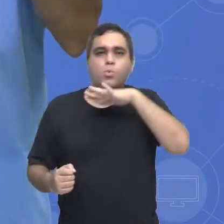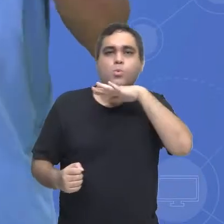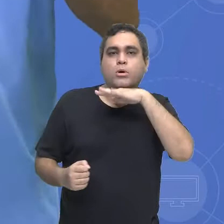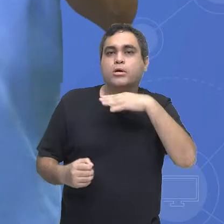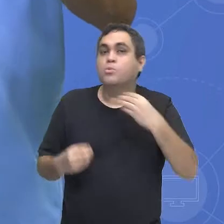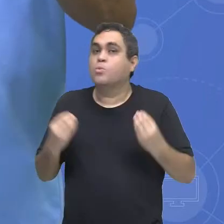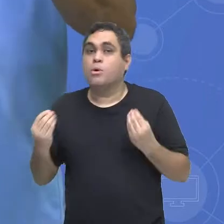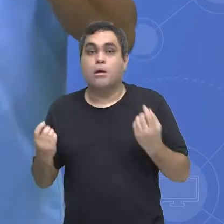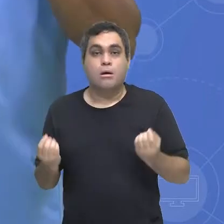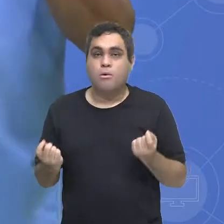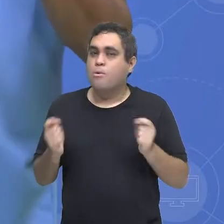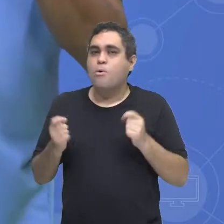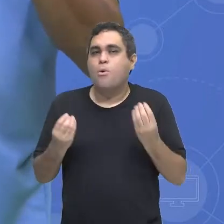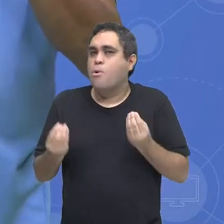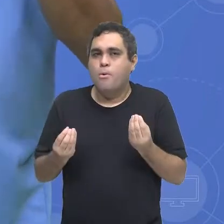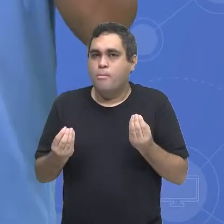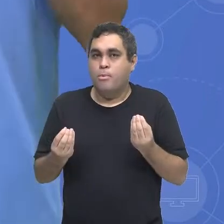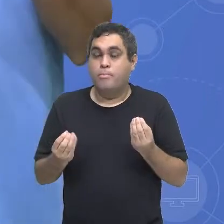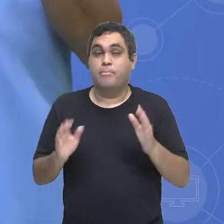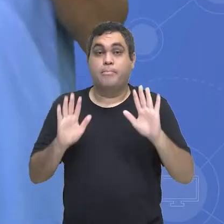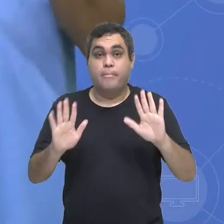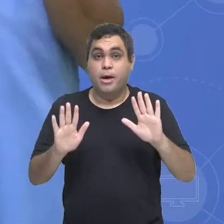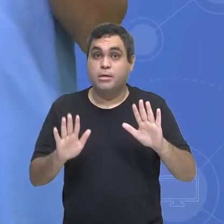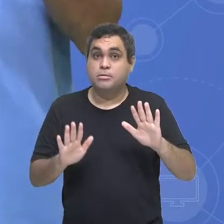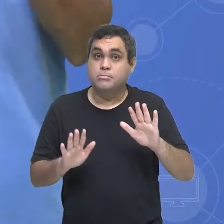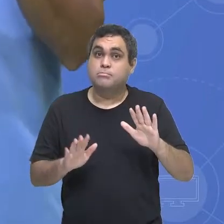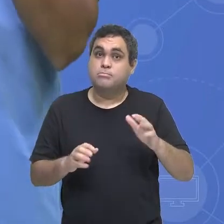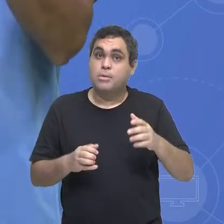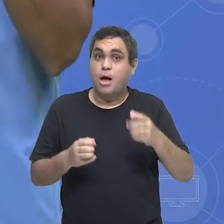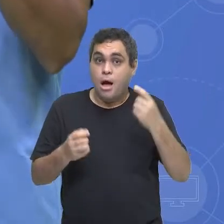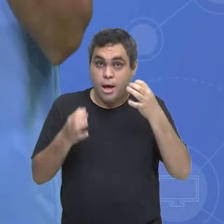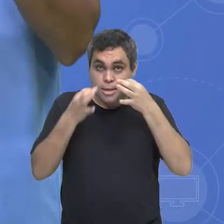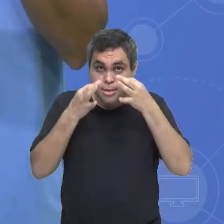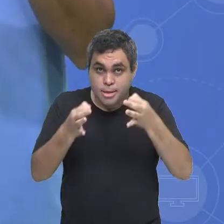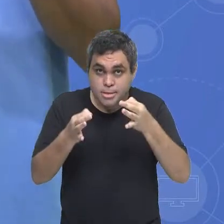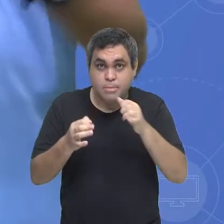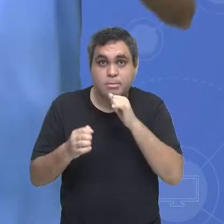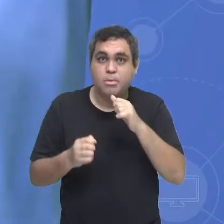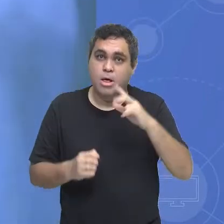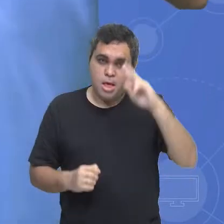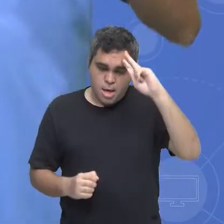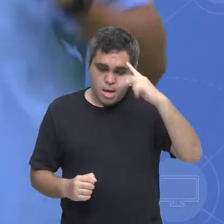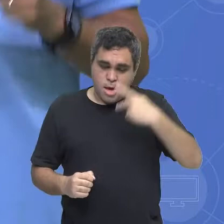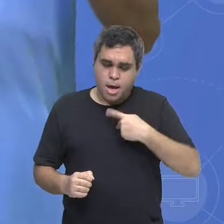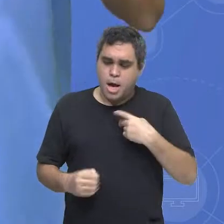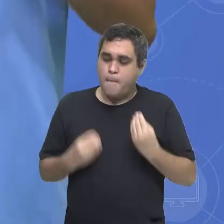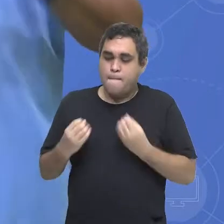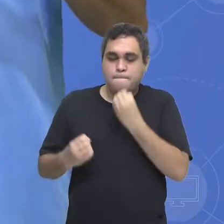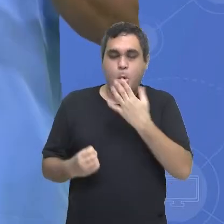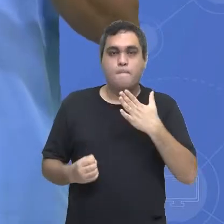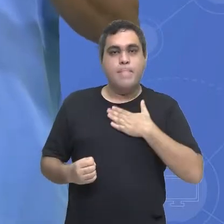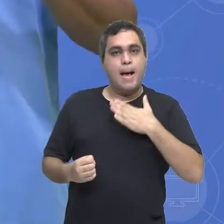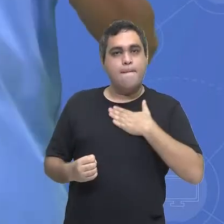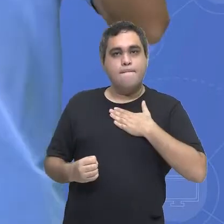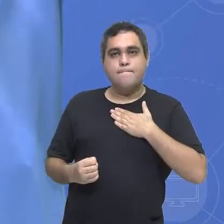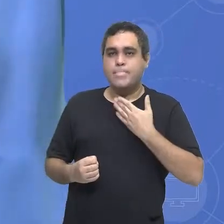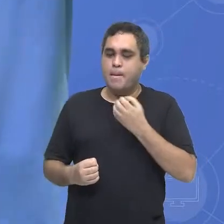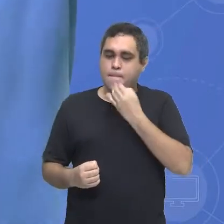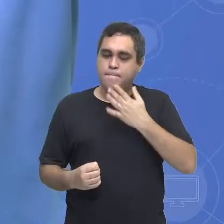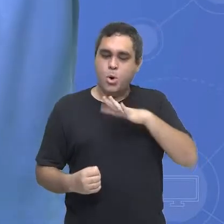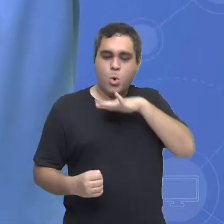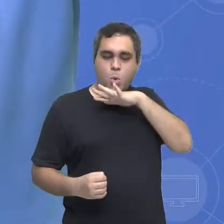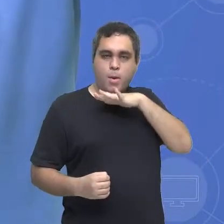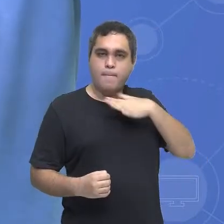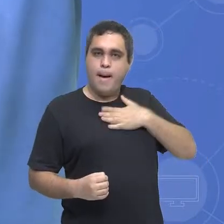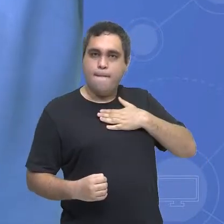mim? Não posso, volto a repetir, ficar pensando só em mim na hora de tomar essa decisão. O que vai ser bom e o que vai ser ruim